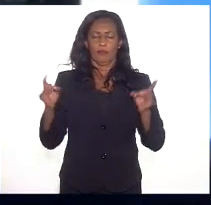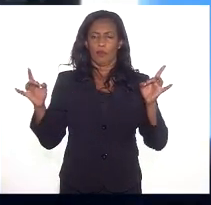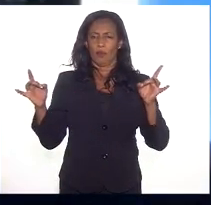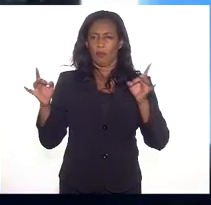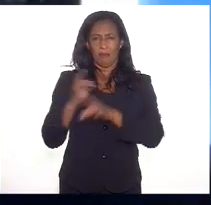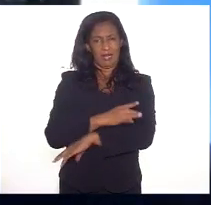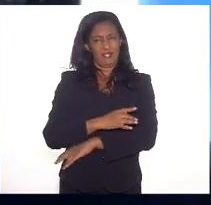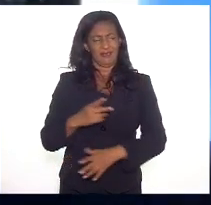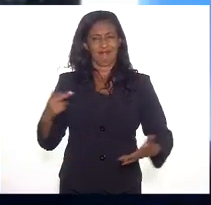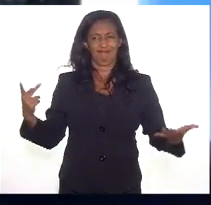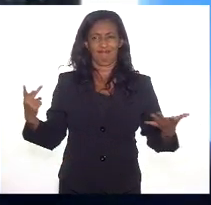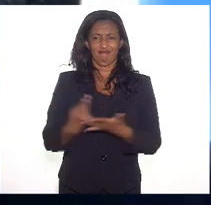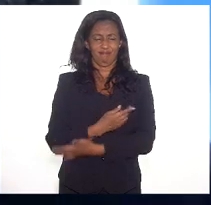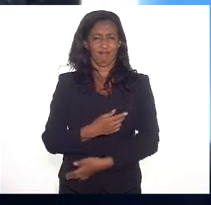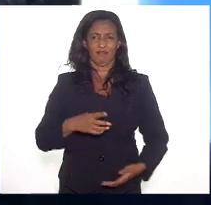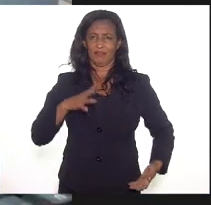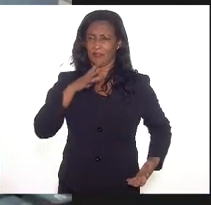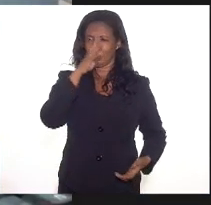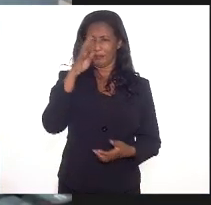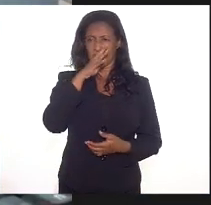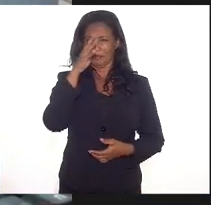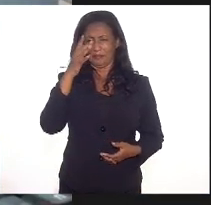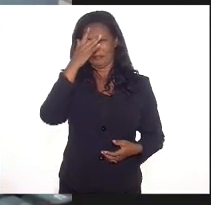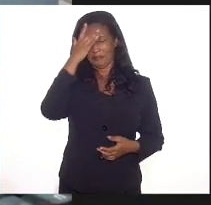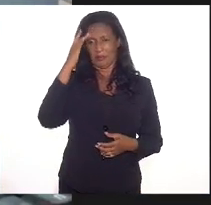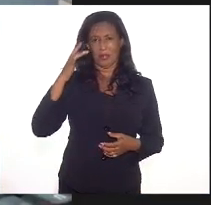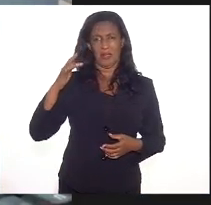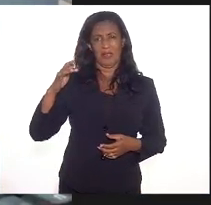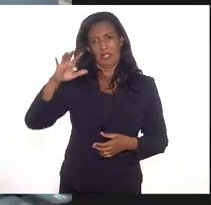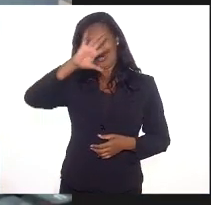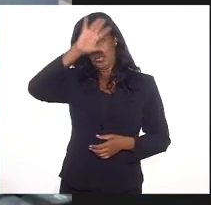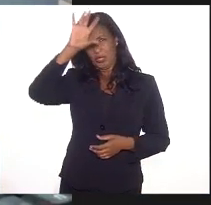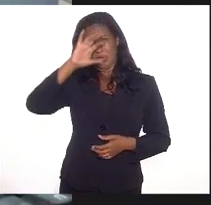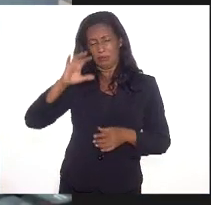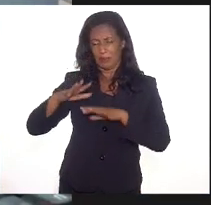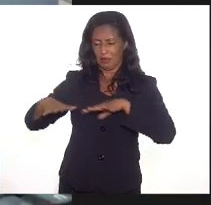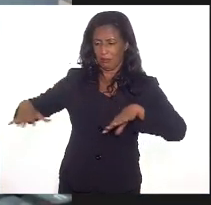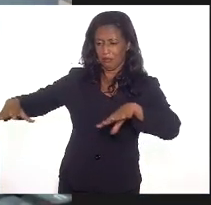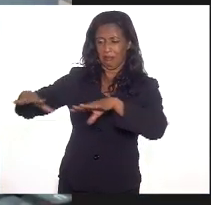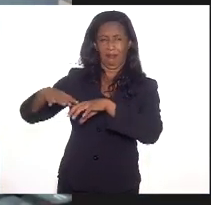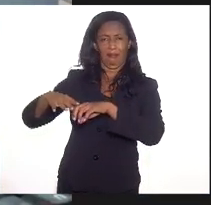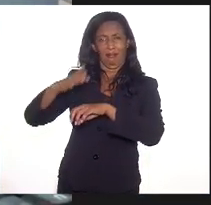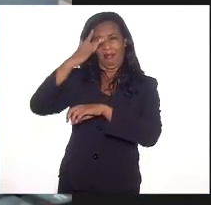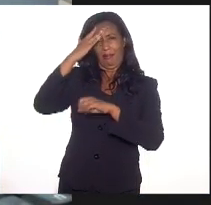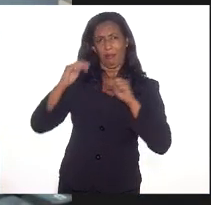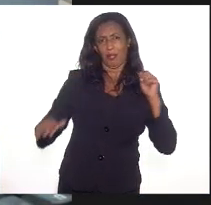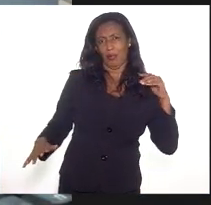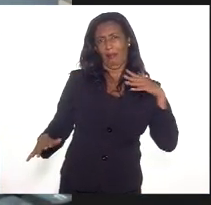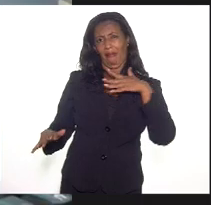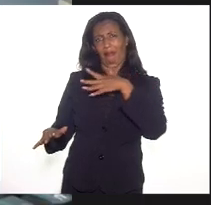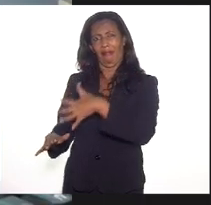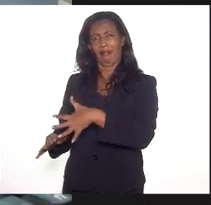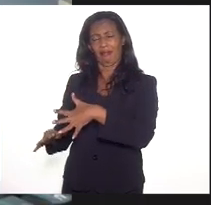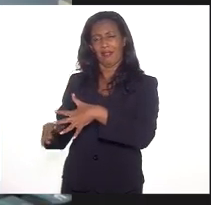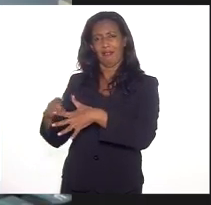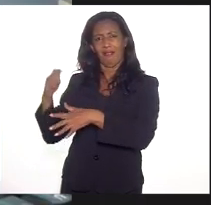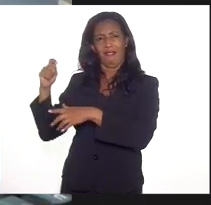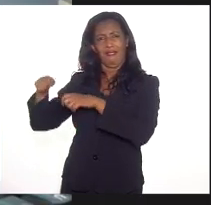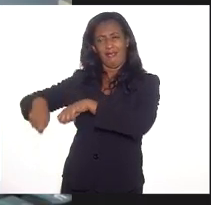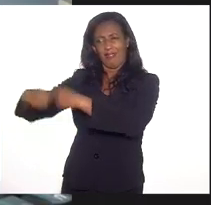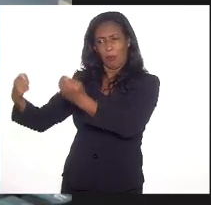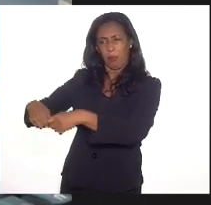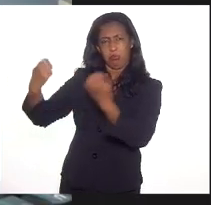completamente absurda com a invasão dos terreiros das religiões de matriz africana. Isso é